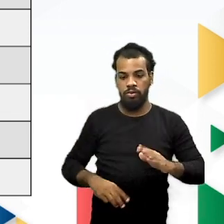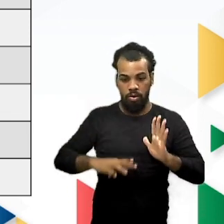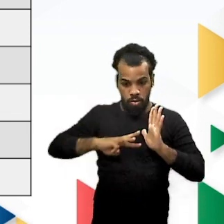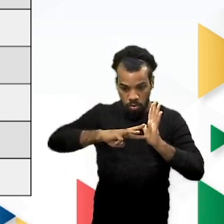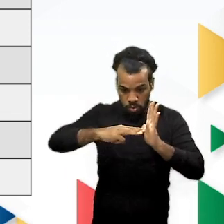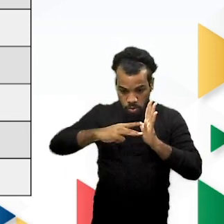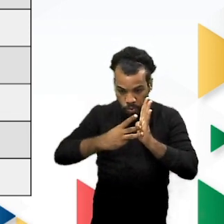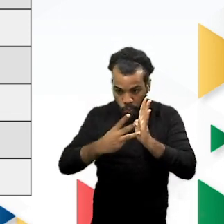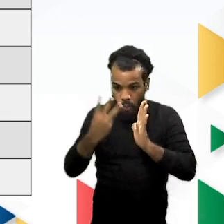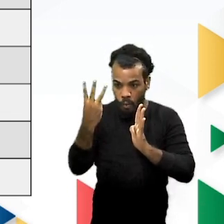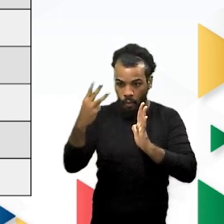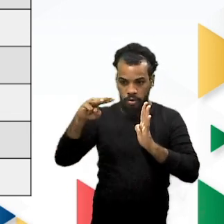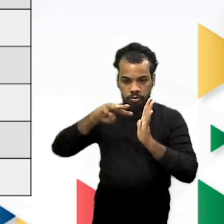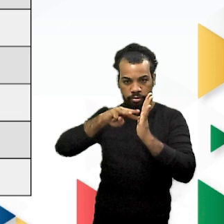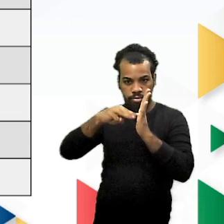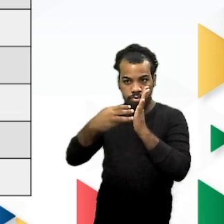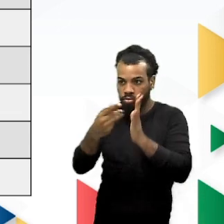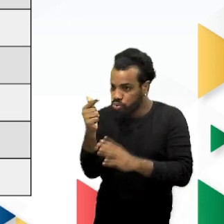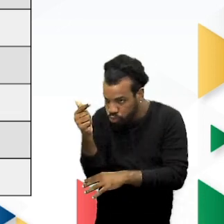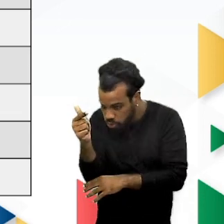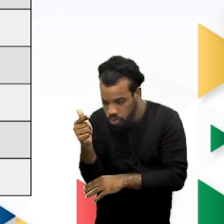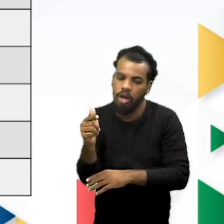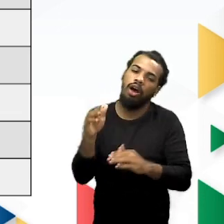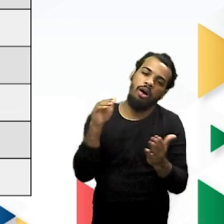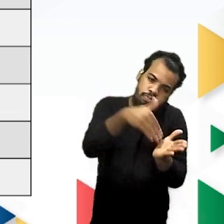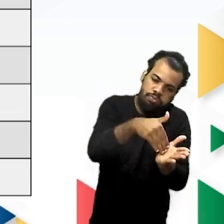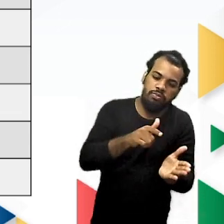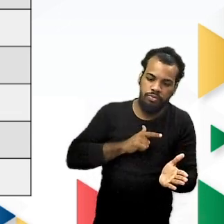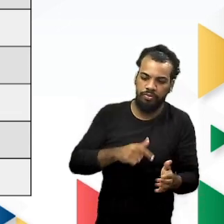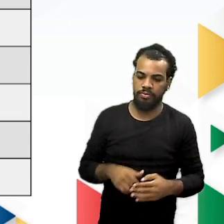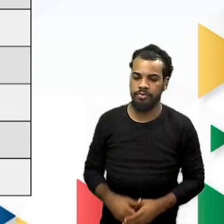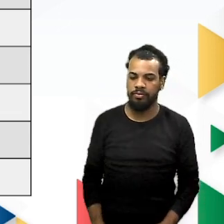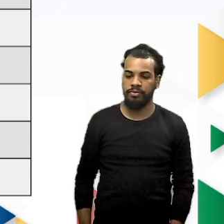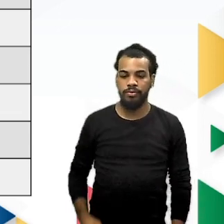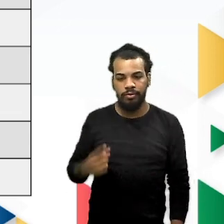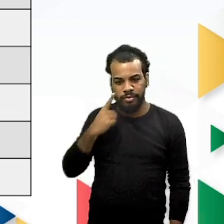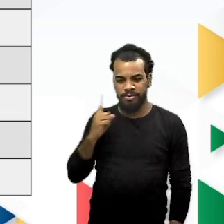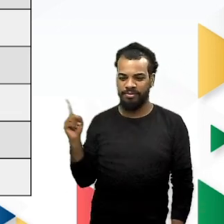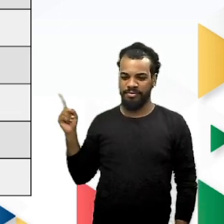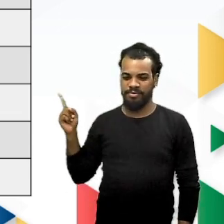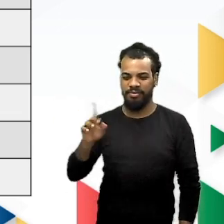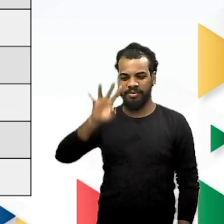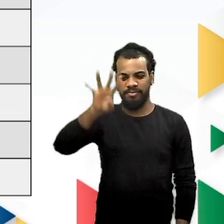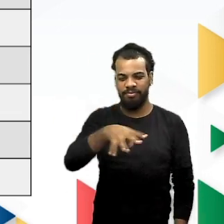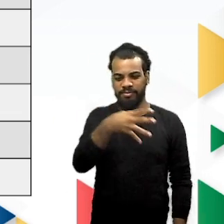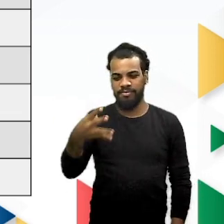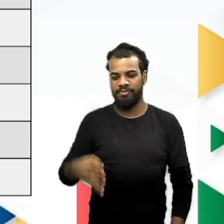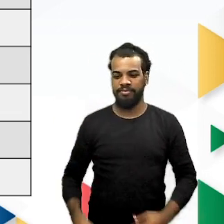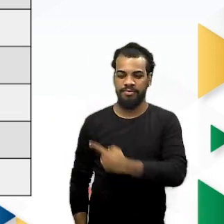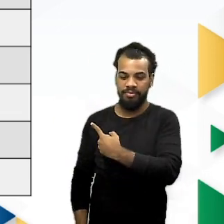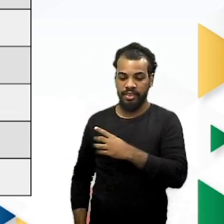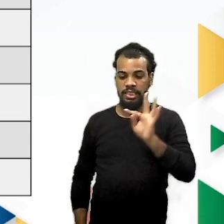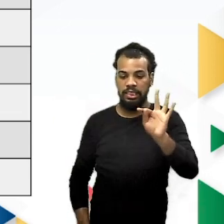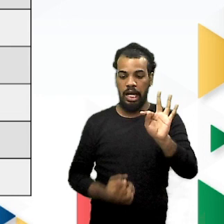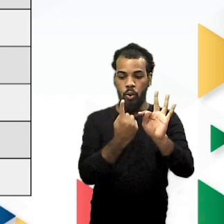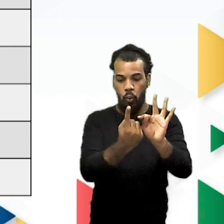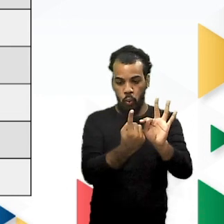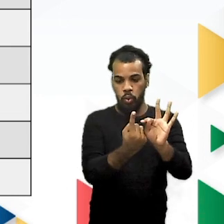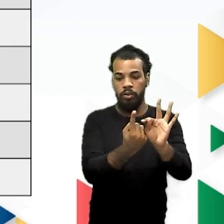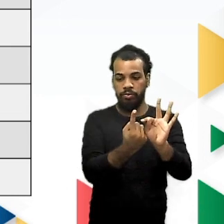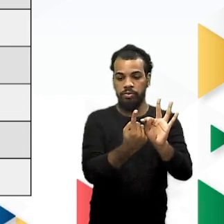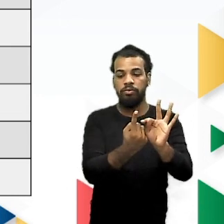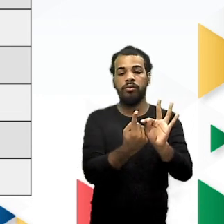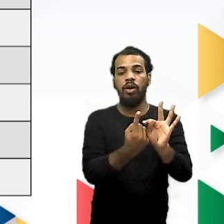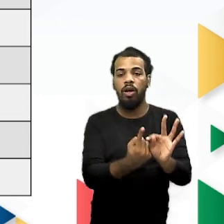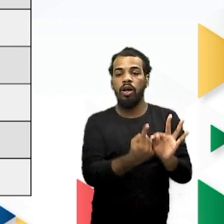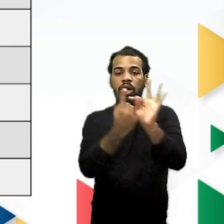atenção comigo na tabela aí. T1 vale 1, e aí eu posso representar esse T1 como sendo 2 elevado